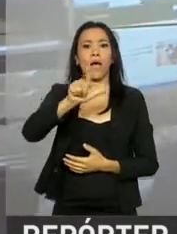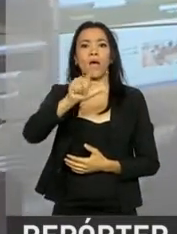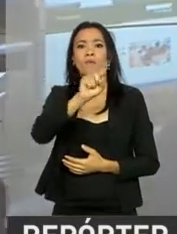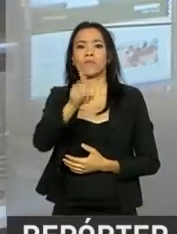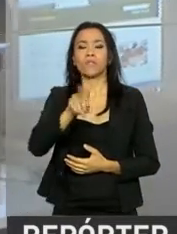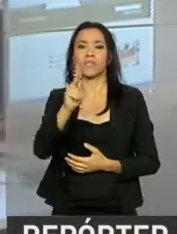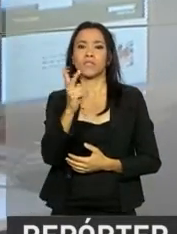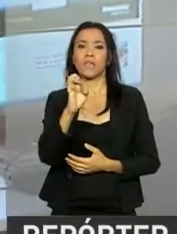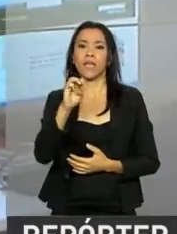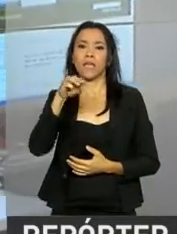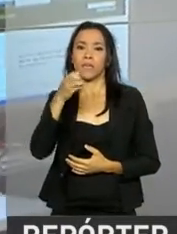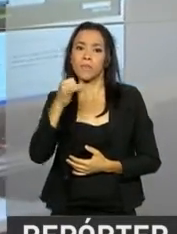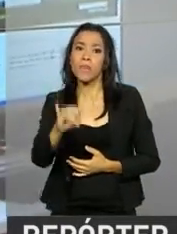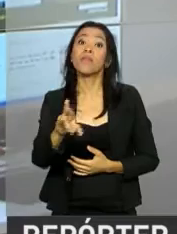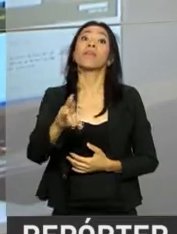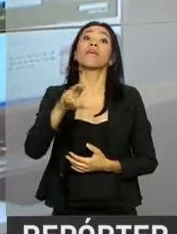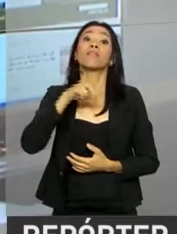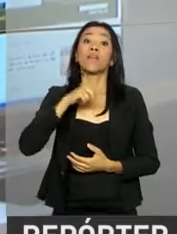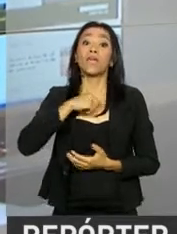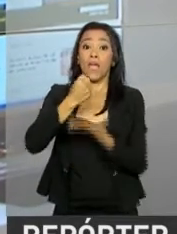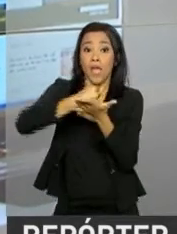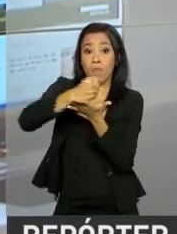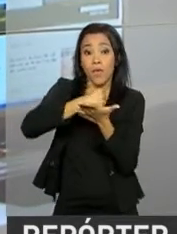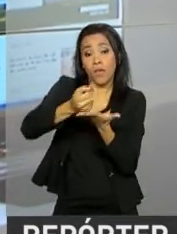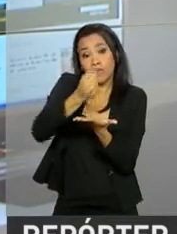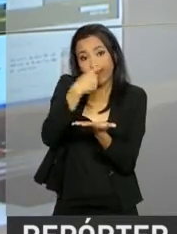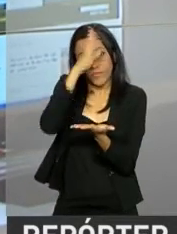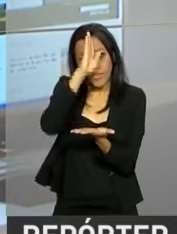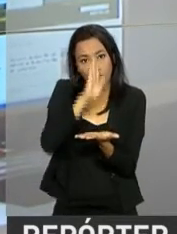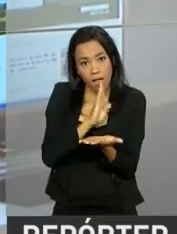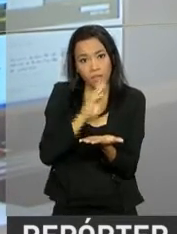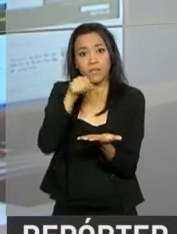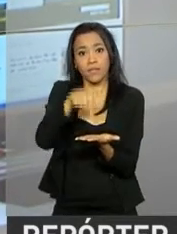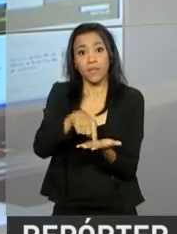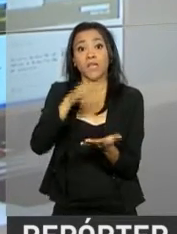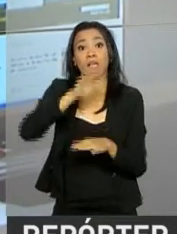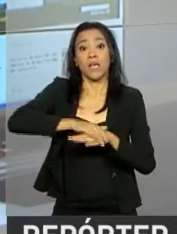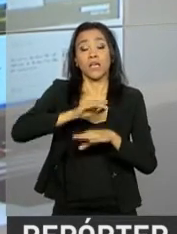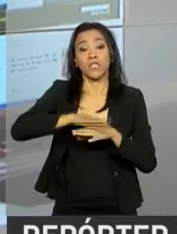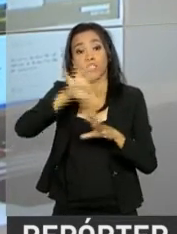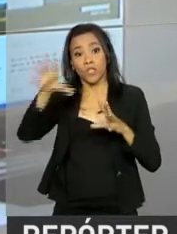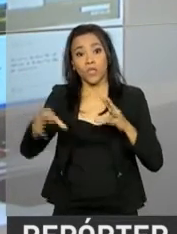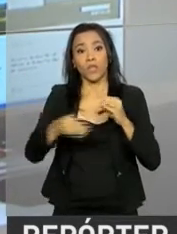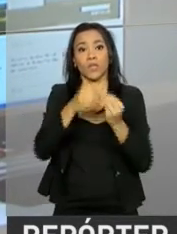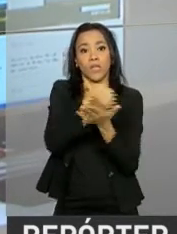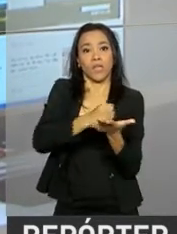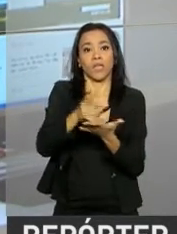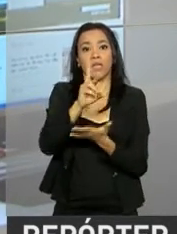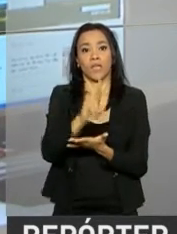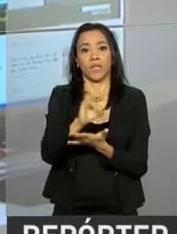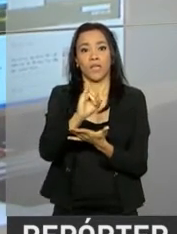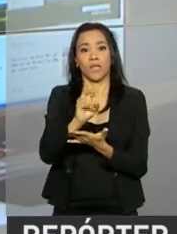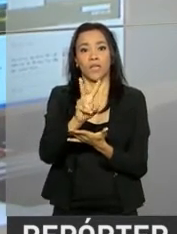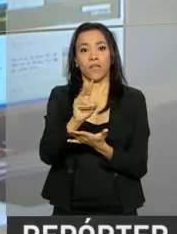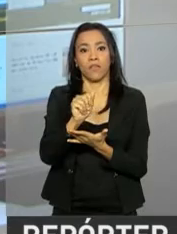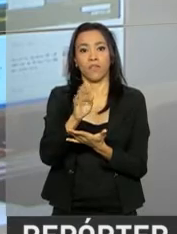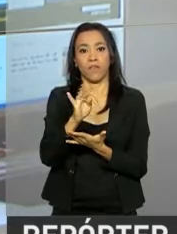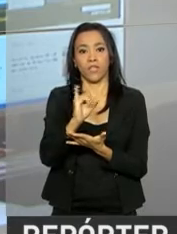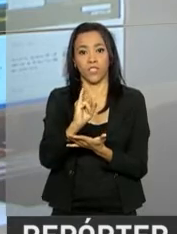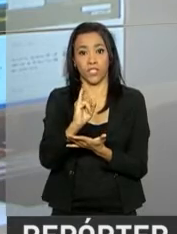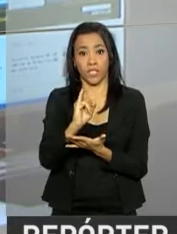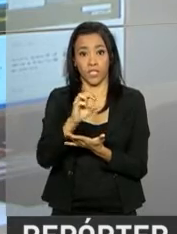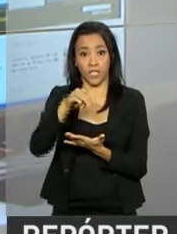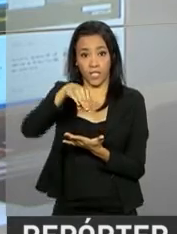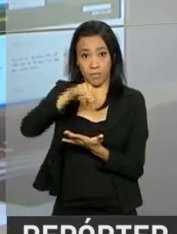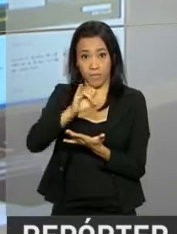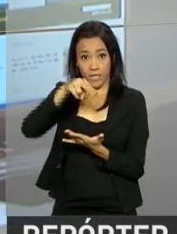saúde conta agora com mais um medicamento de graça a decisão de incorporar a rivastigmina forma de adesivo que é